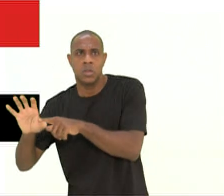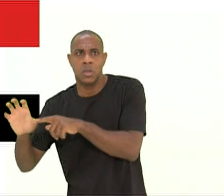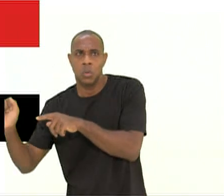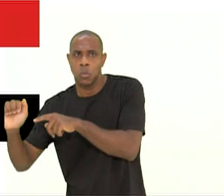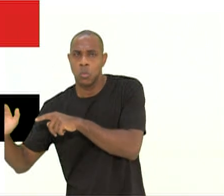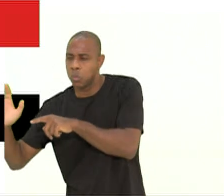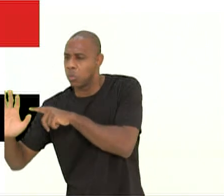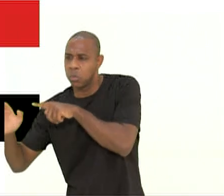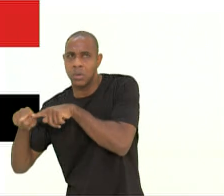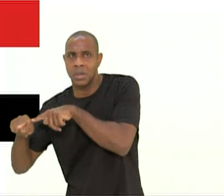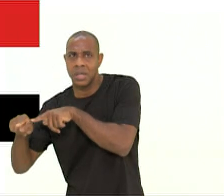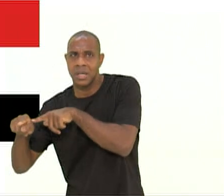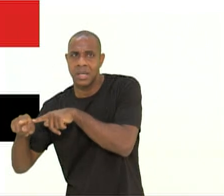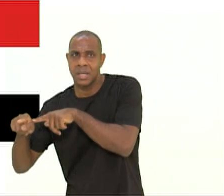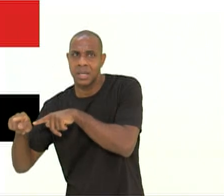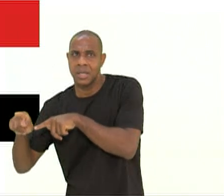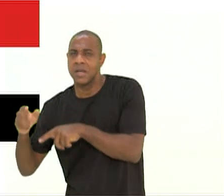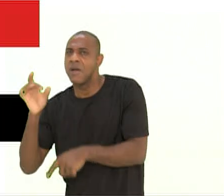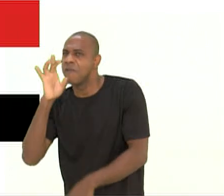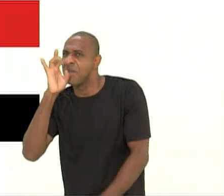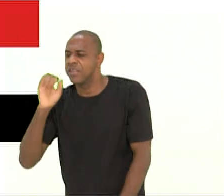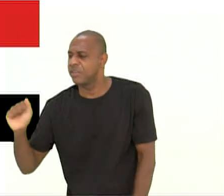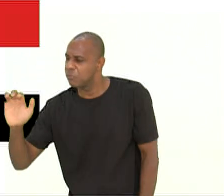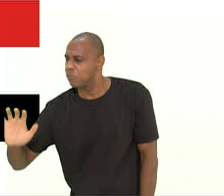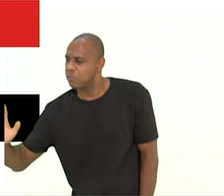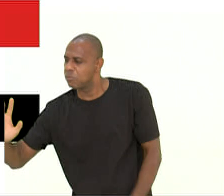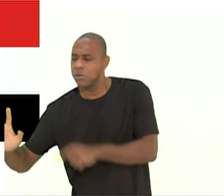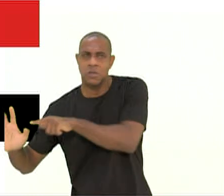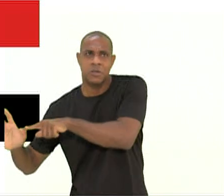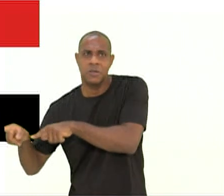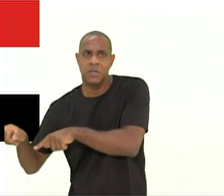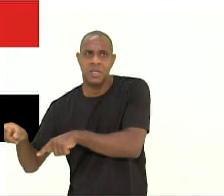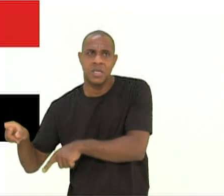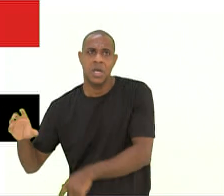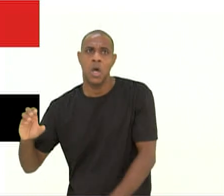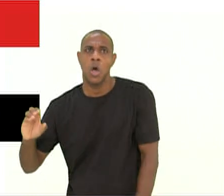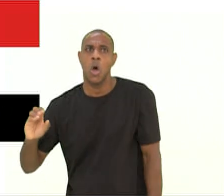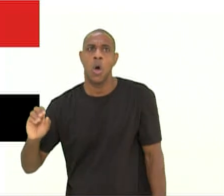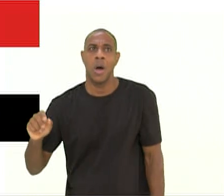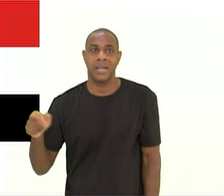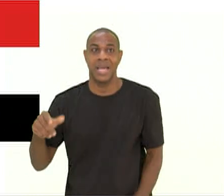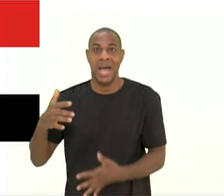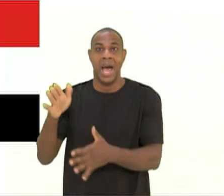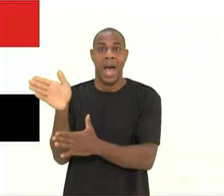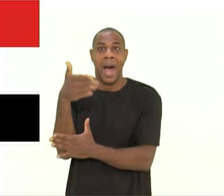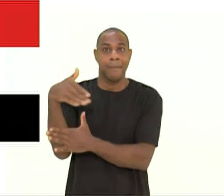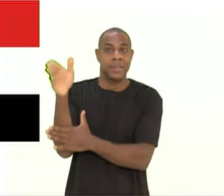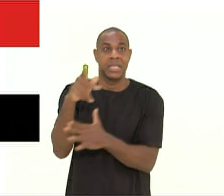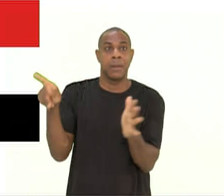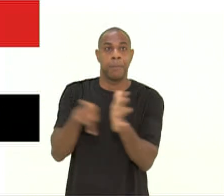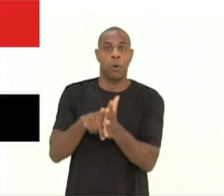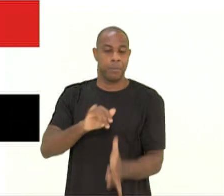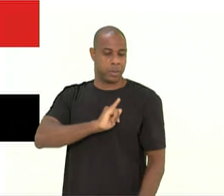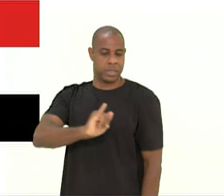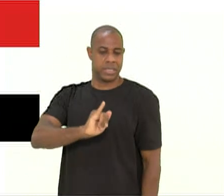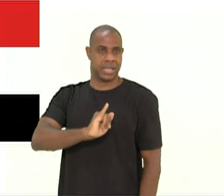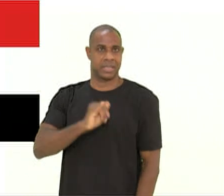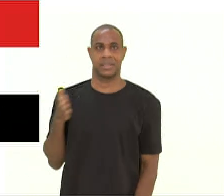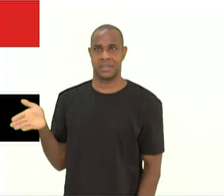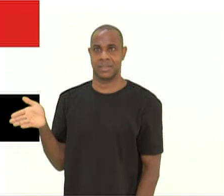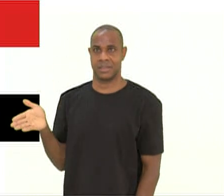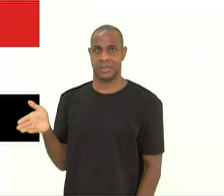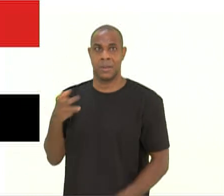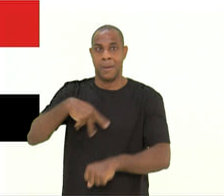Oriente Médio, está aí o Iraque em verdinho. Do seu lado direito, mais embaixo, a bandeira atual do Iraque, a atual, tá?